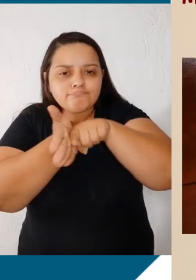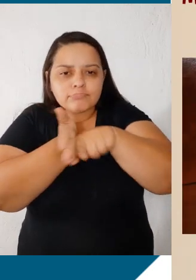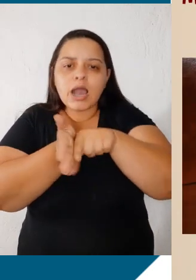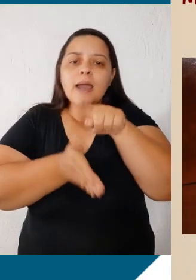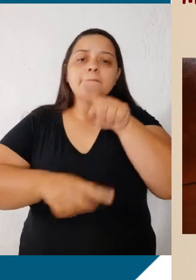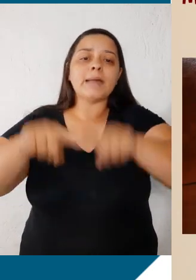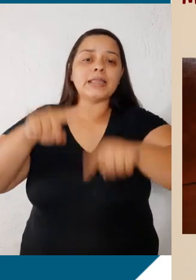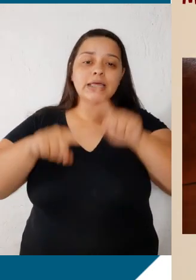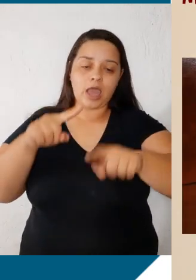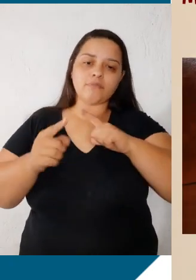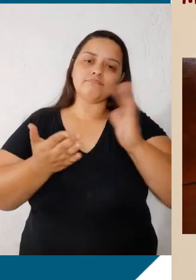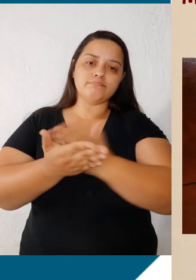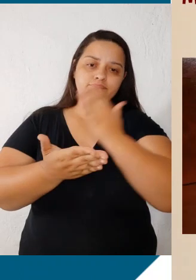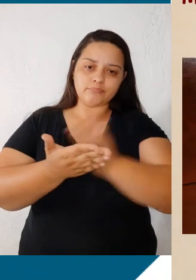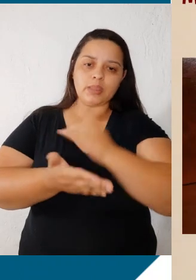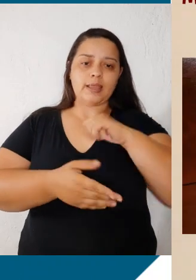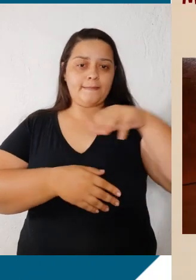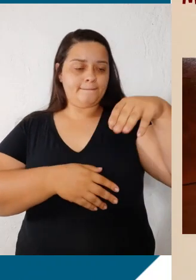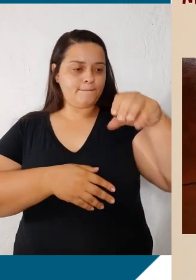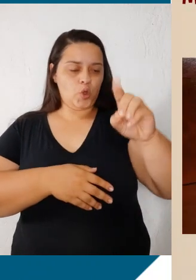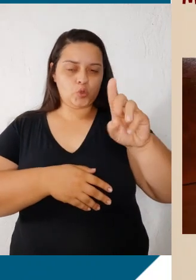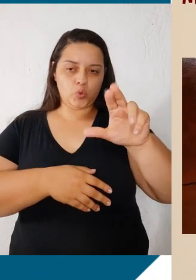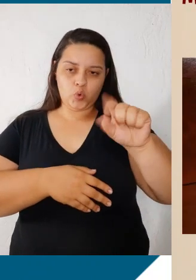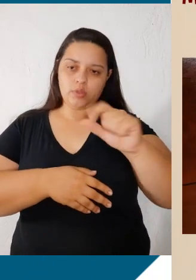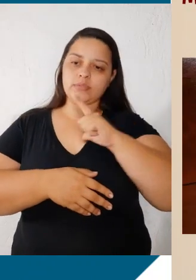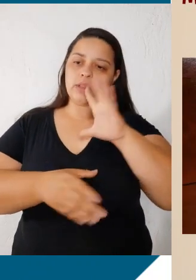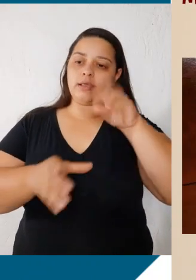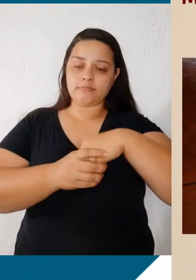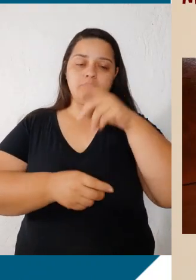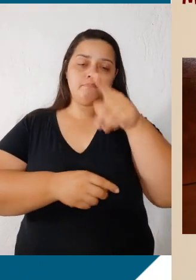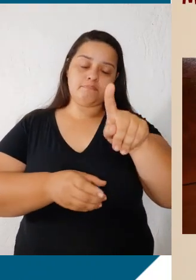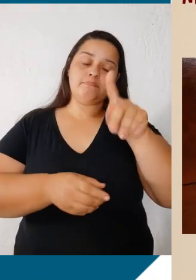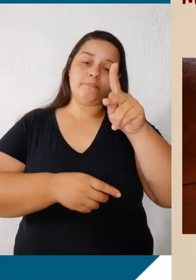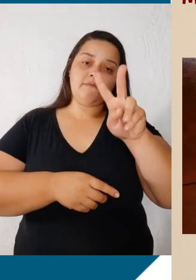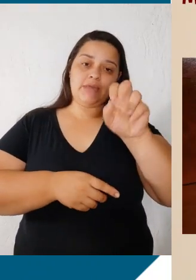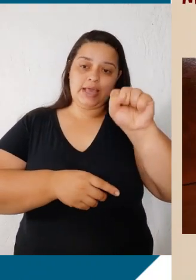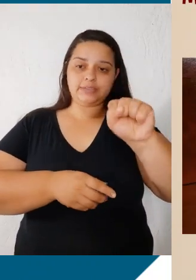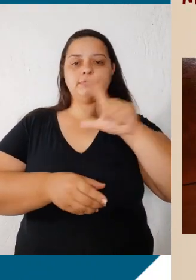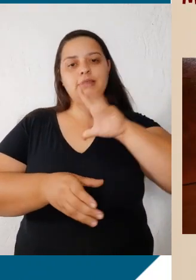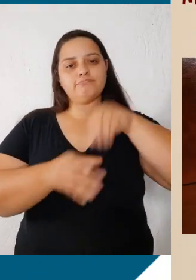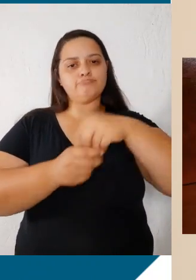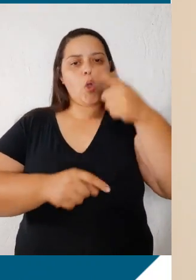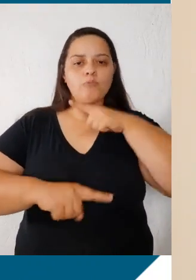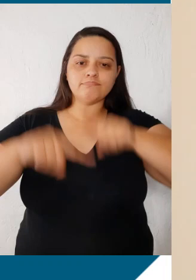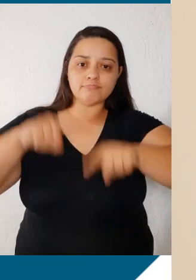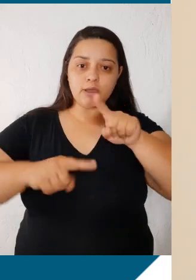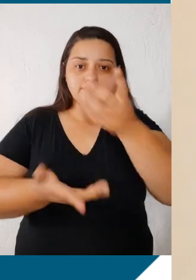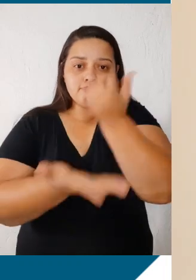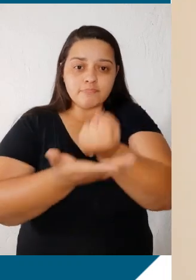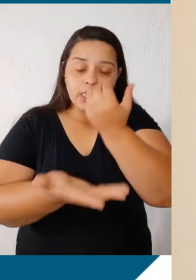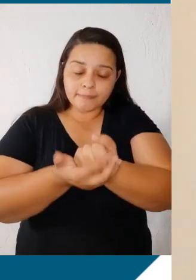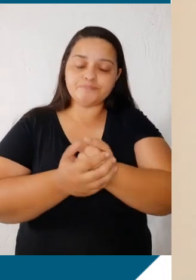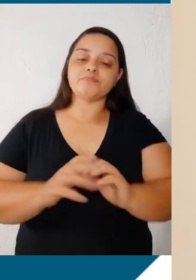2 módulos que estão disponíveis no site do PVS-CCERJ para você baixar. E por fim,